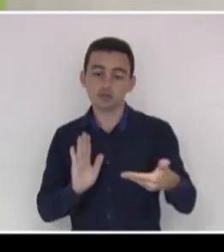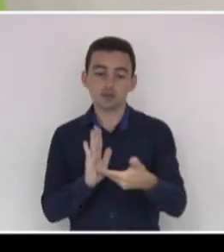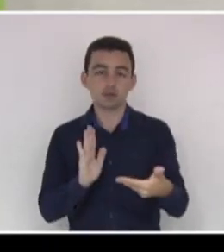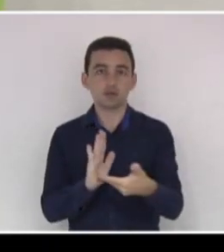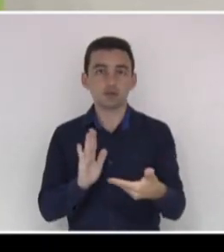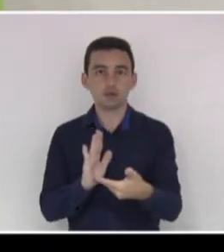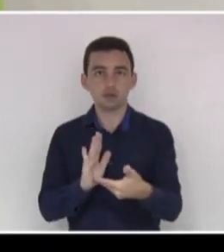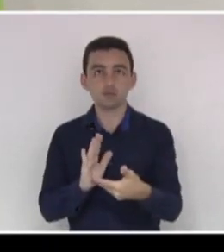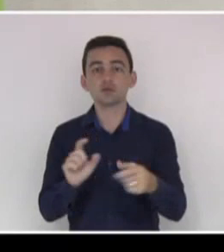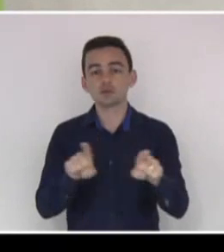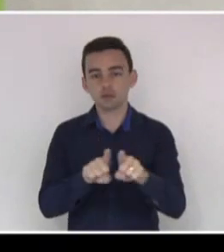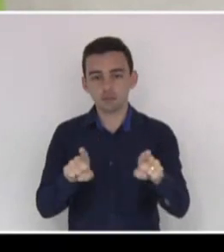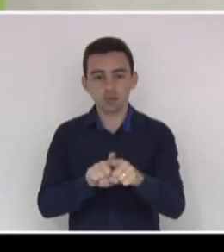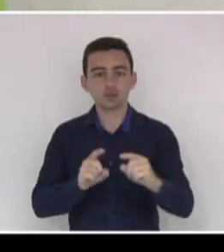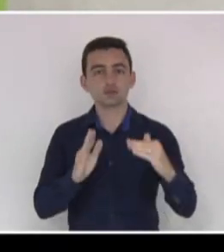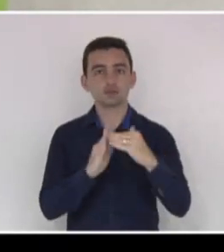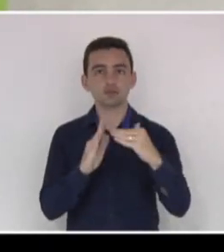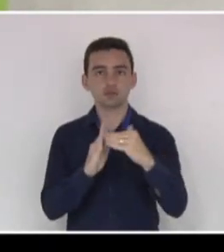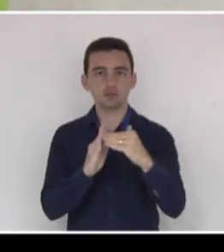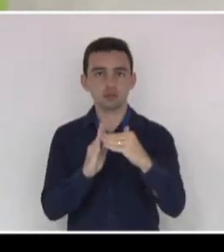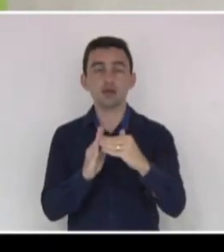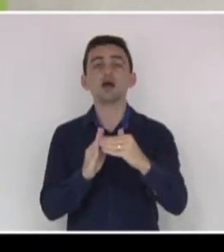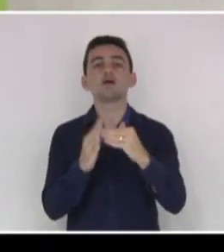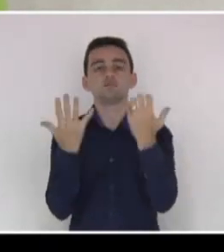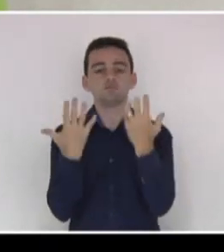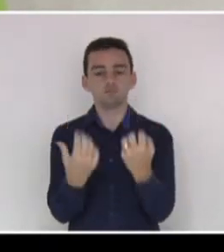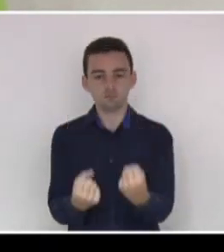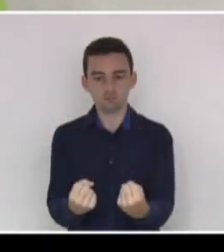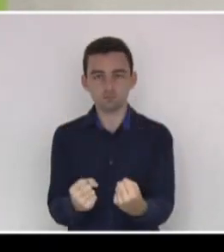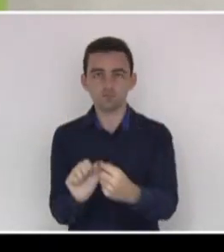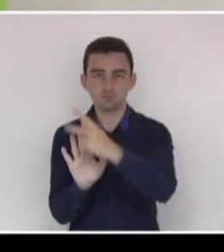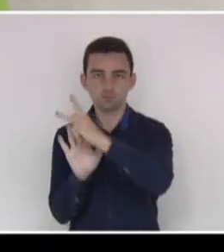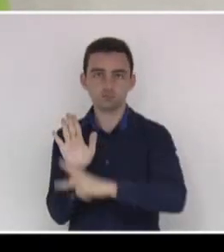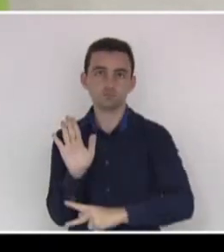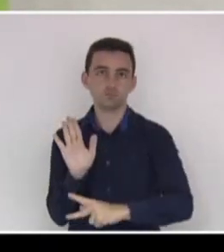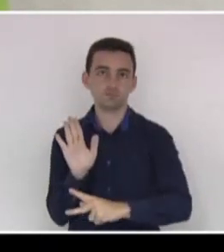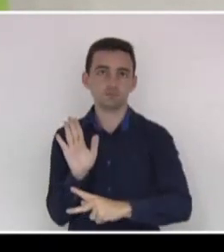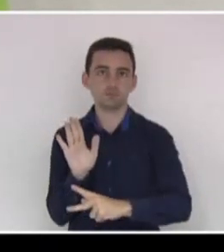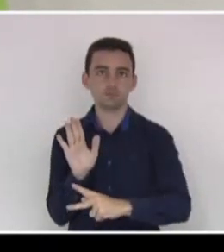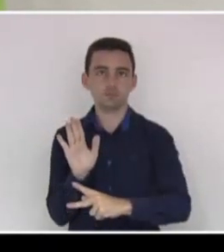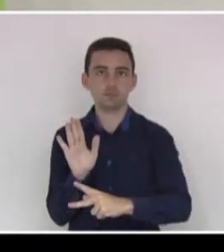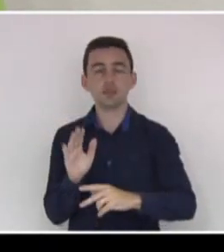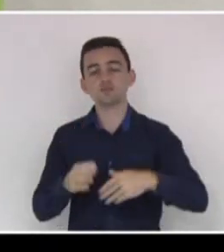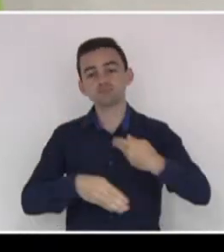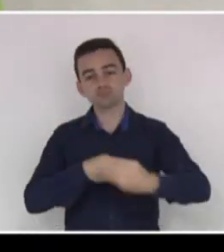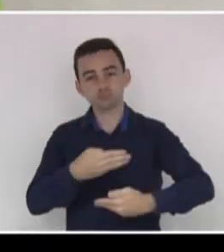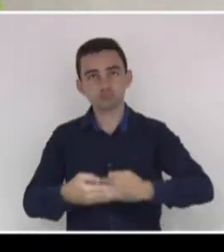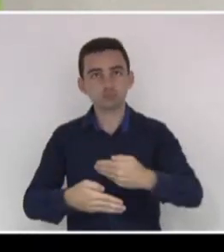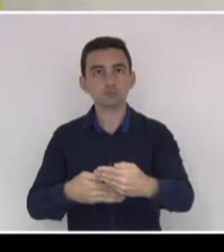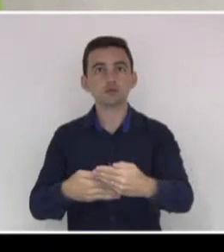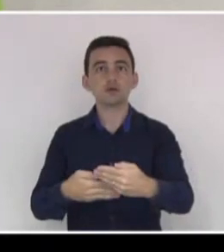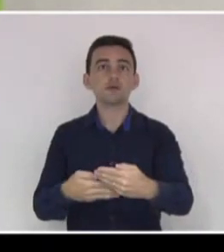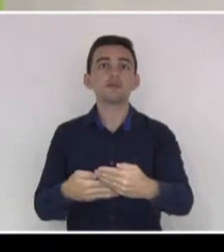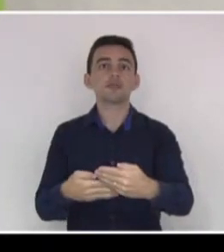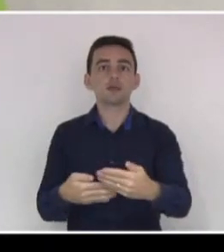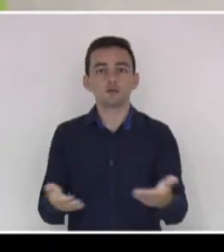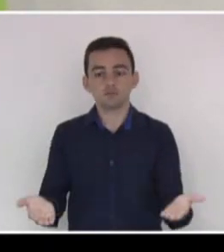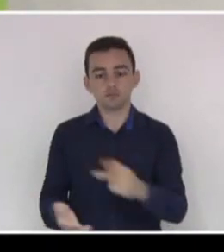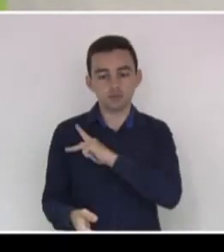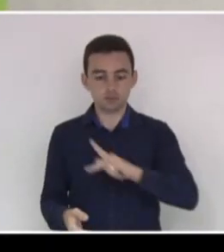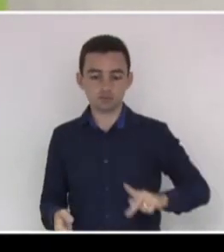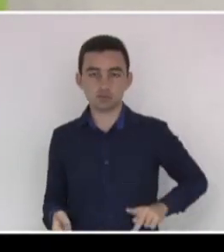Deputados e o Senado Federal aprovaram esse projeto. Após isso, o atual